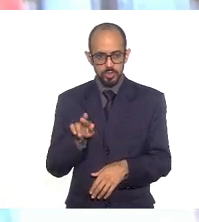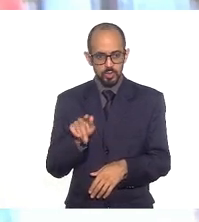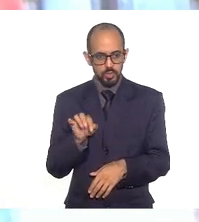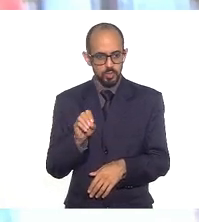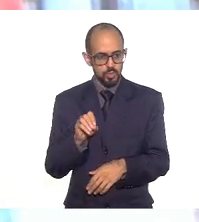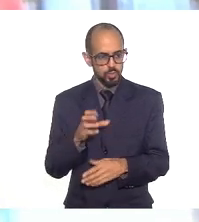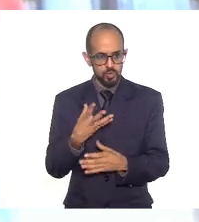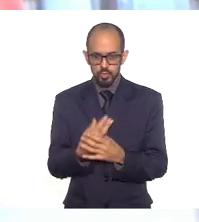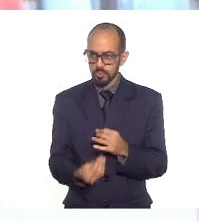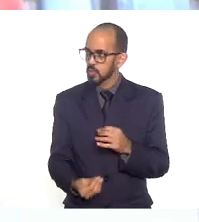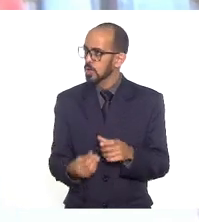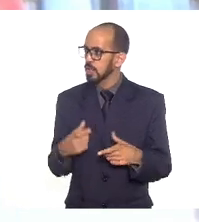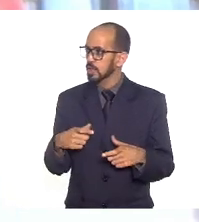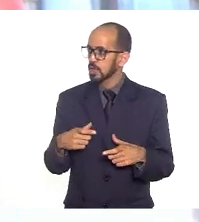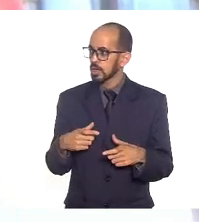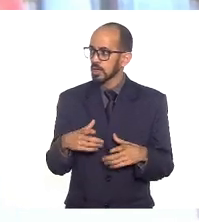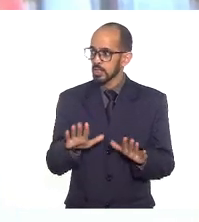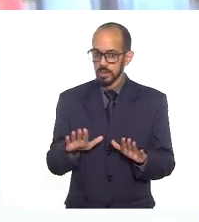da tela?